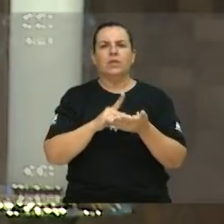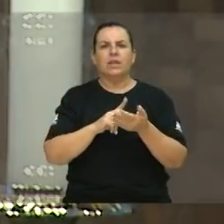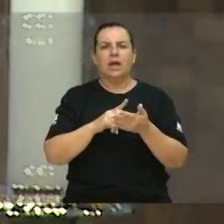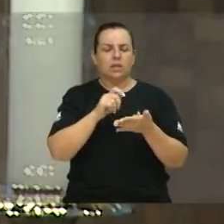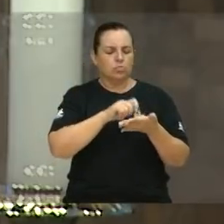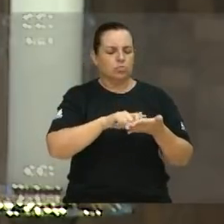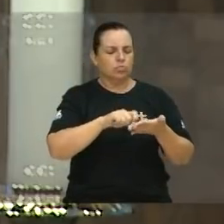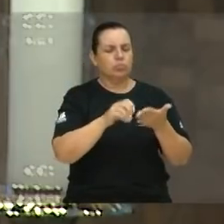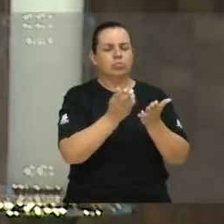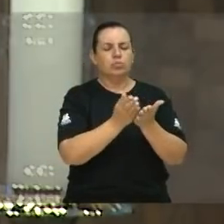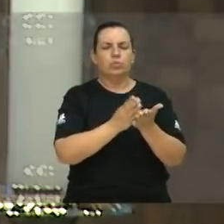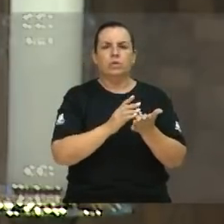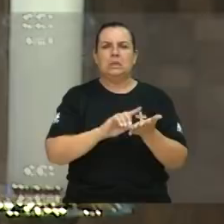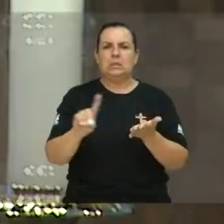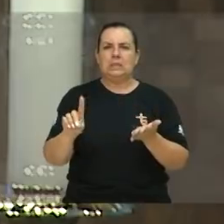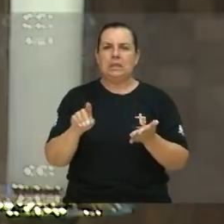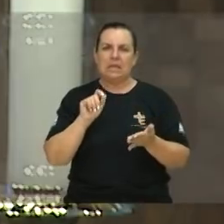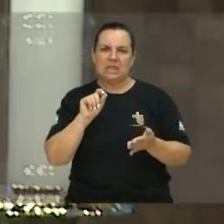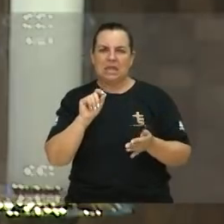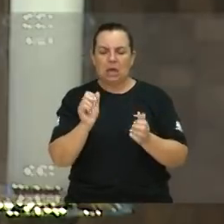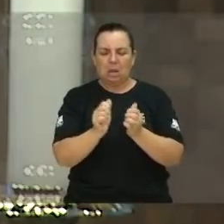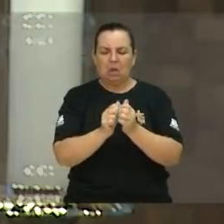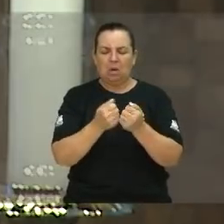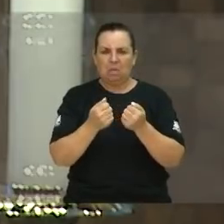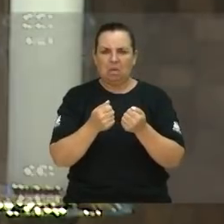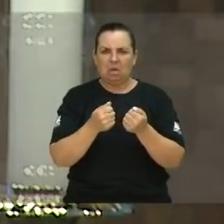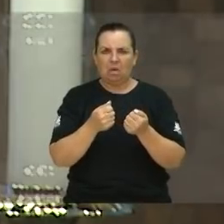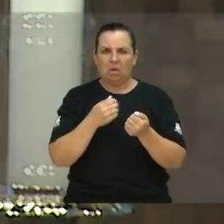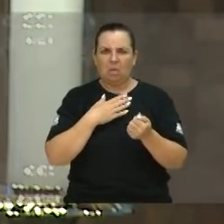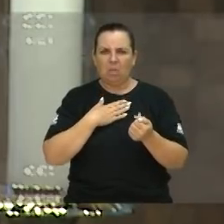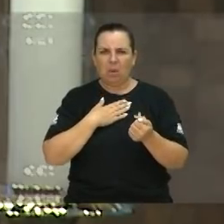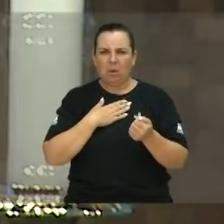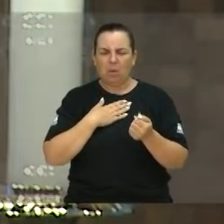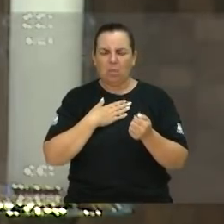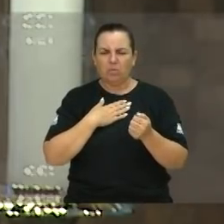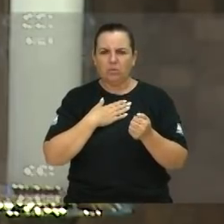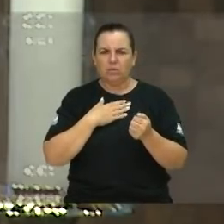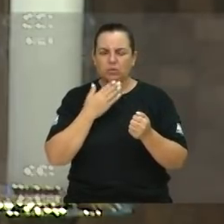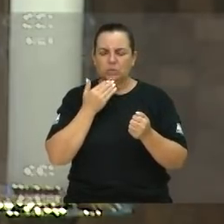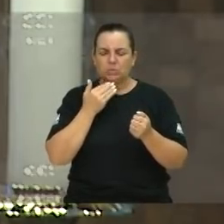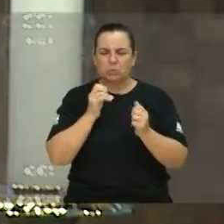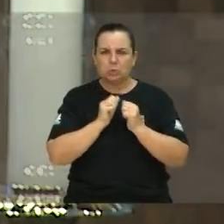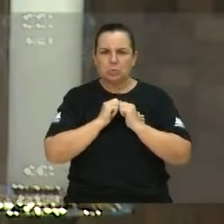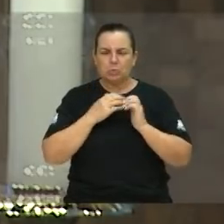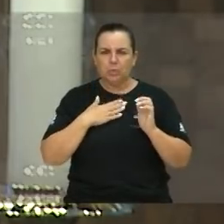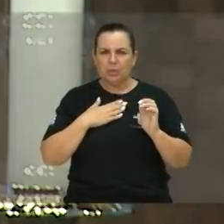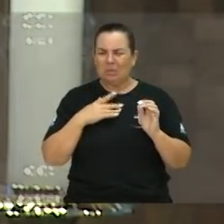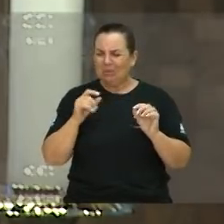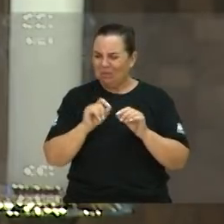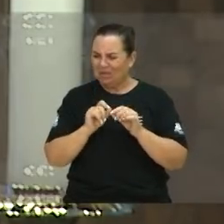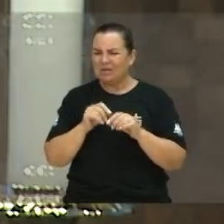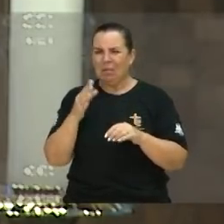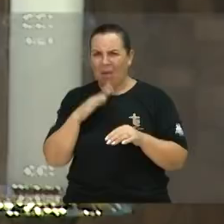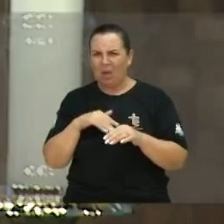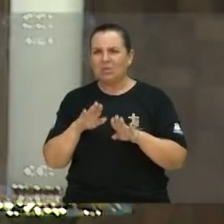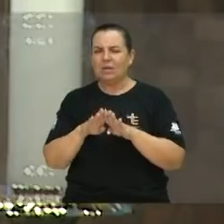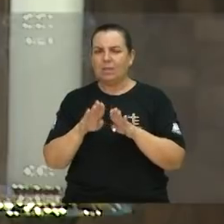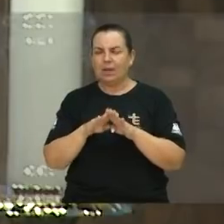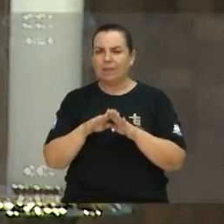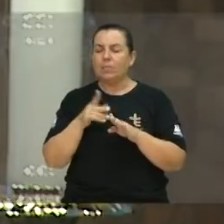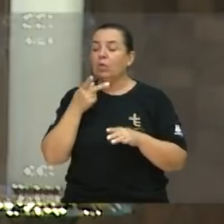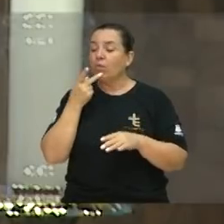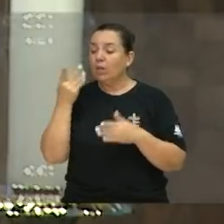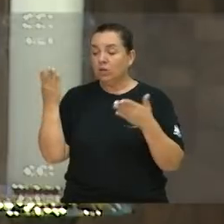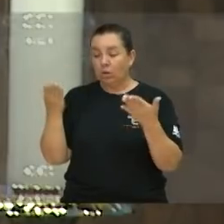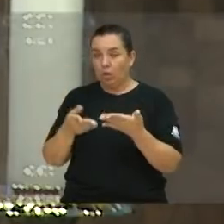come o meu pão levantou contra mim o seu calcanhar digo-vos isso agora antes